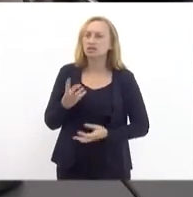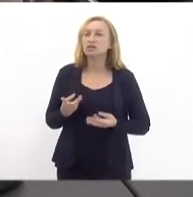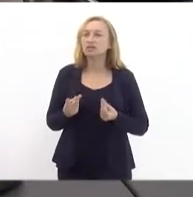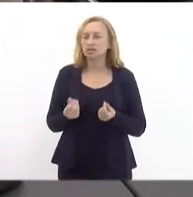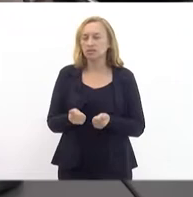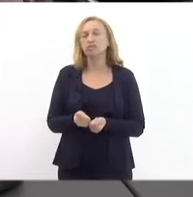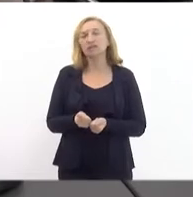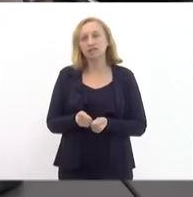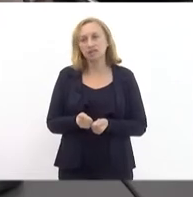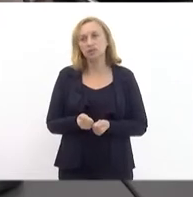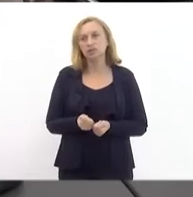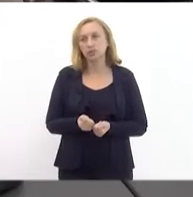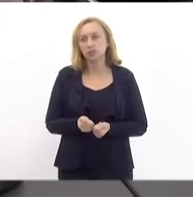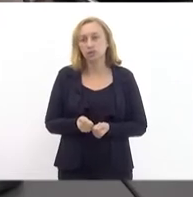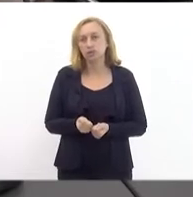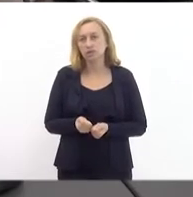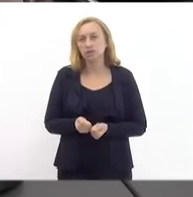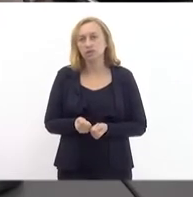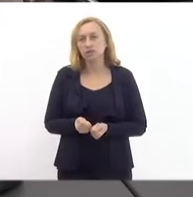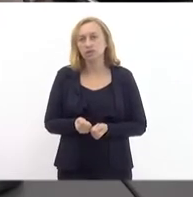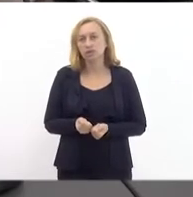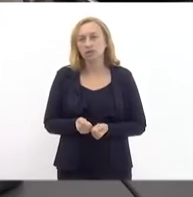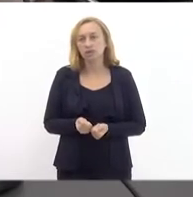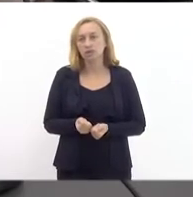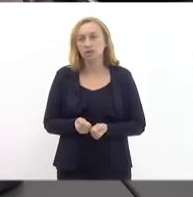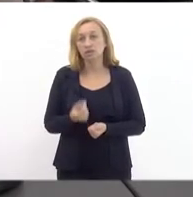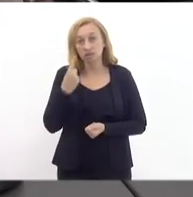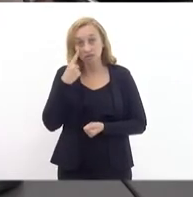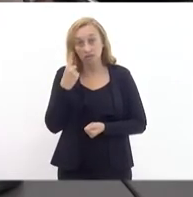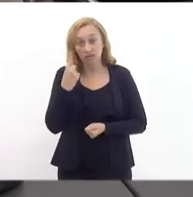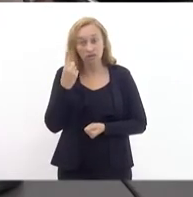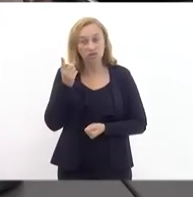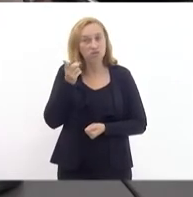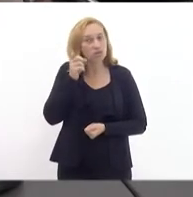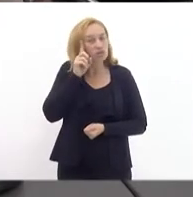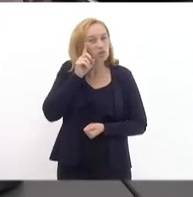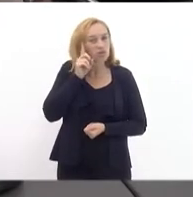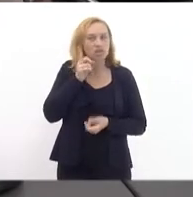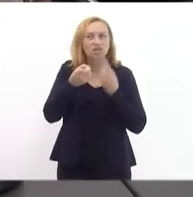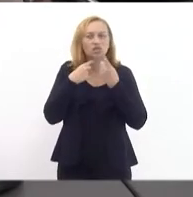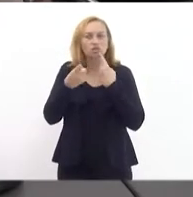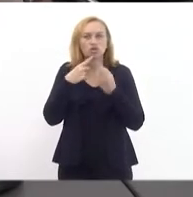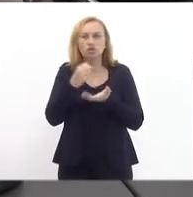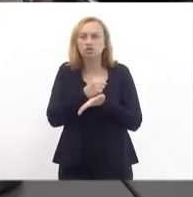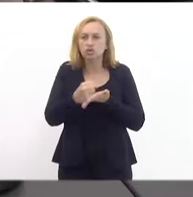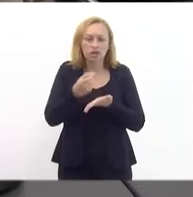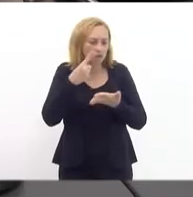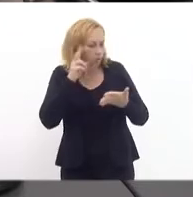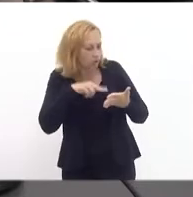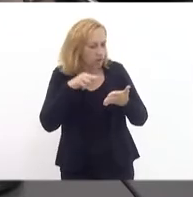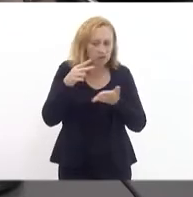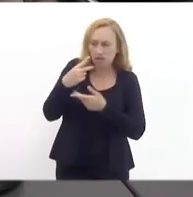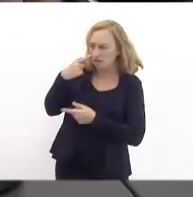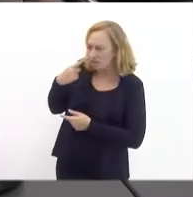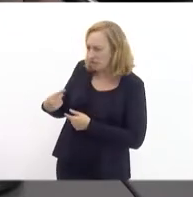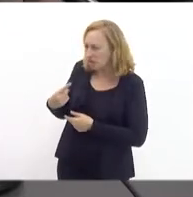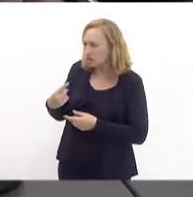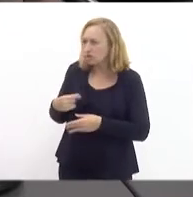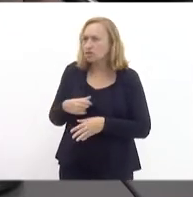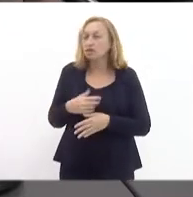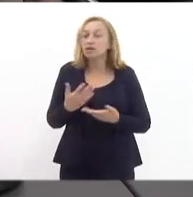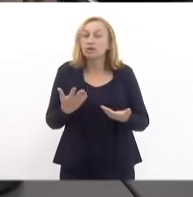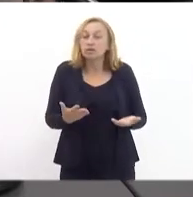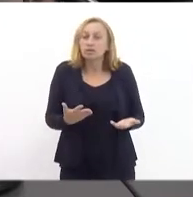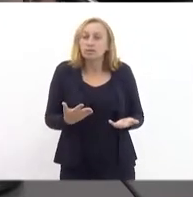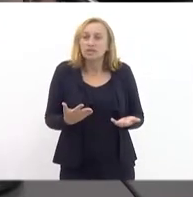muito, pelo menos a gente que está ali no dia a dia e discutindo esse contrato e olhando o contrato e vendo a prestação de serviço, a gente se sensibiliza